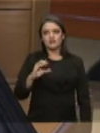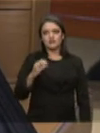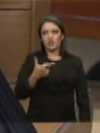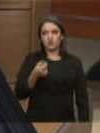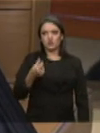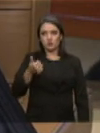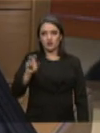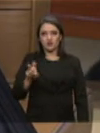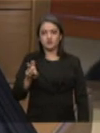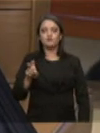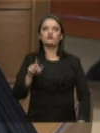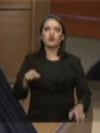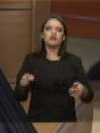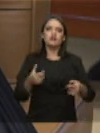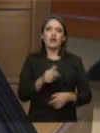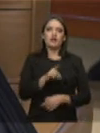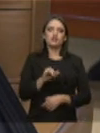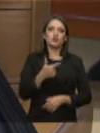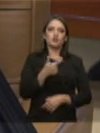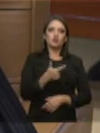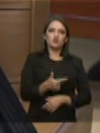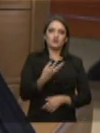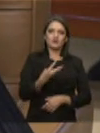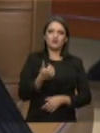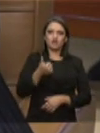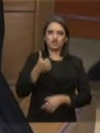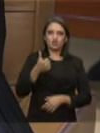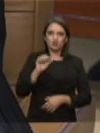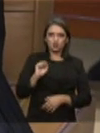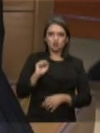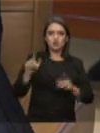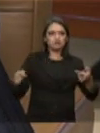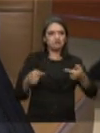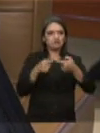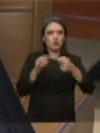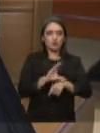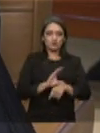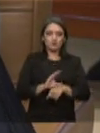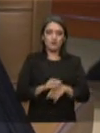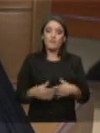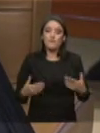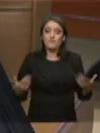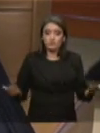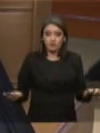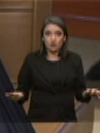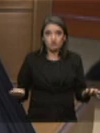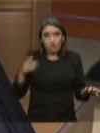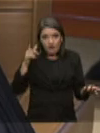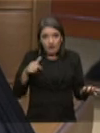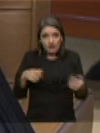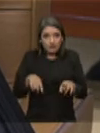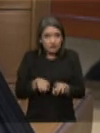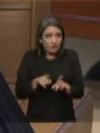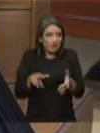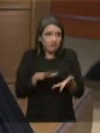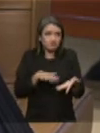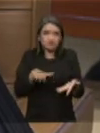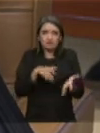constitucionais na ADIM 2418. Isso não abrangeria a relação tributária? Eu acho